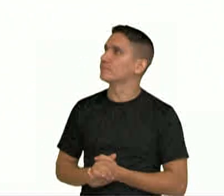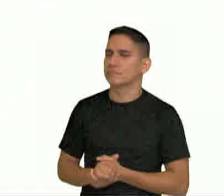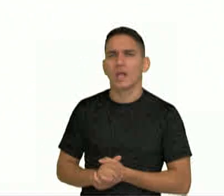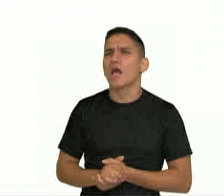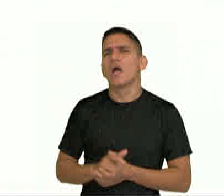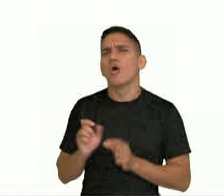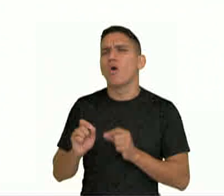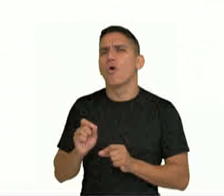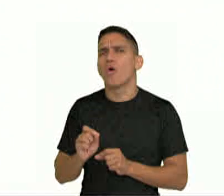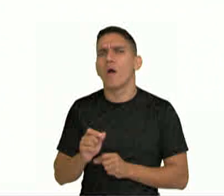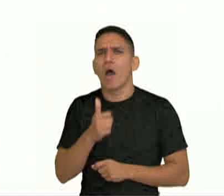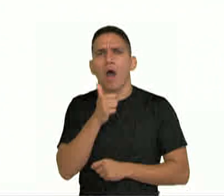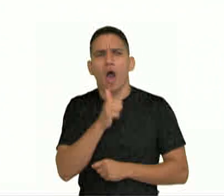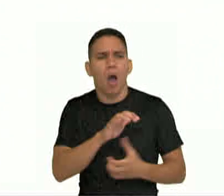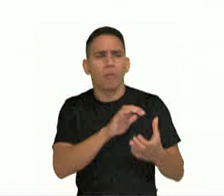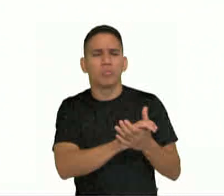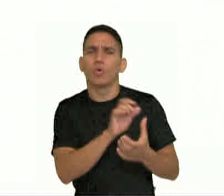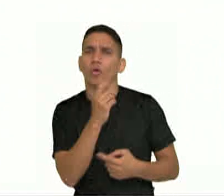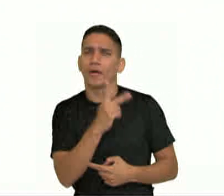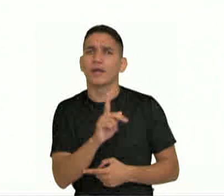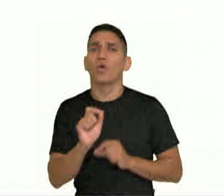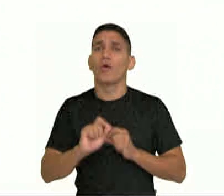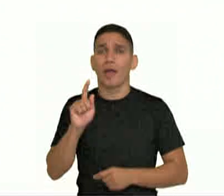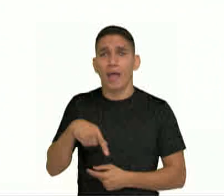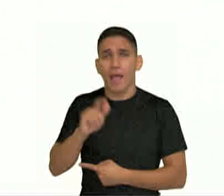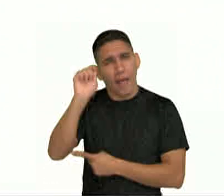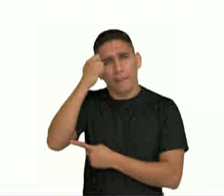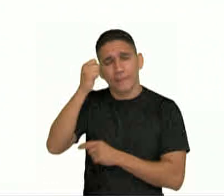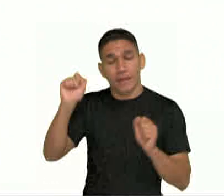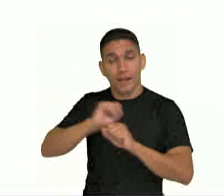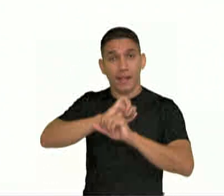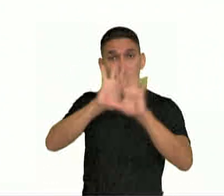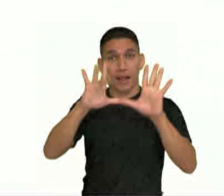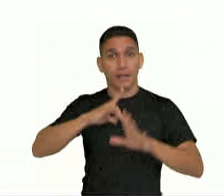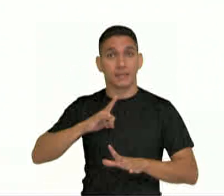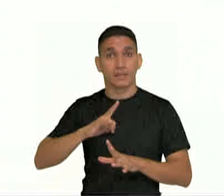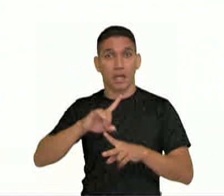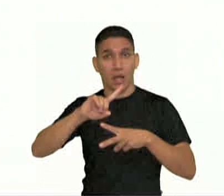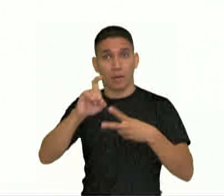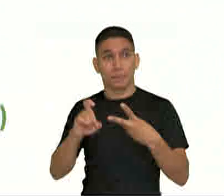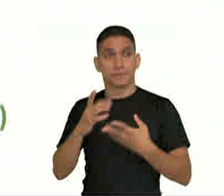dizendo que ela é mulata clara. Então mulata clara tem aqui essas 2 possibilidades.